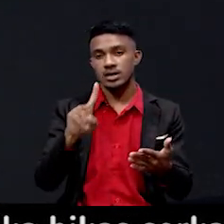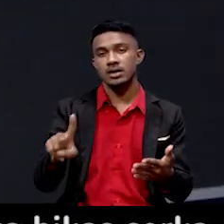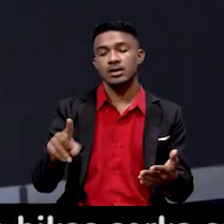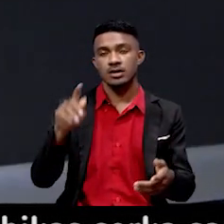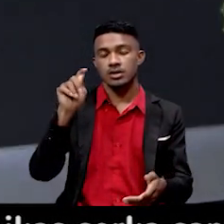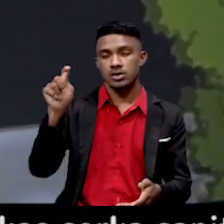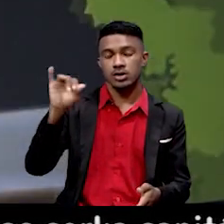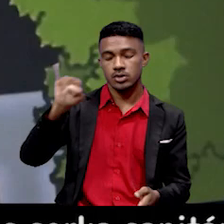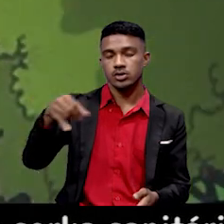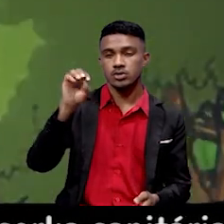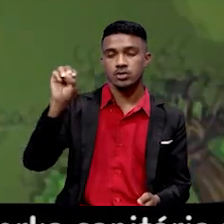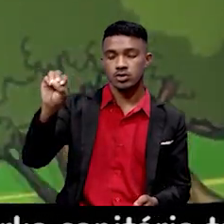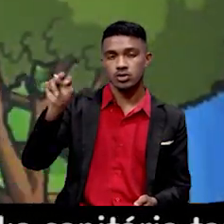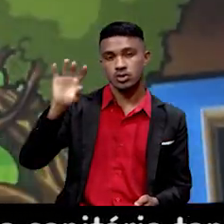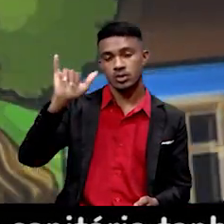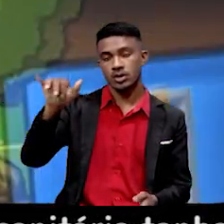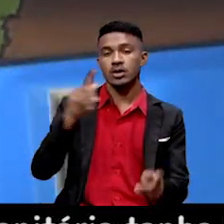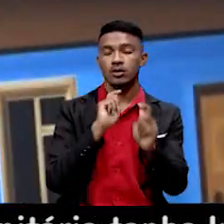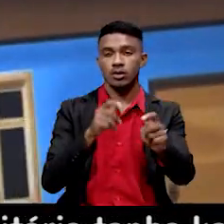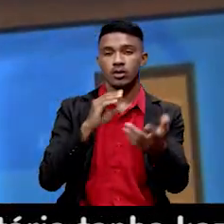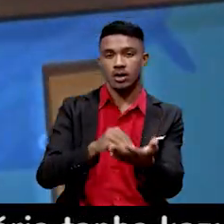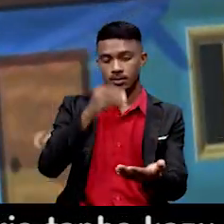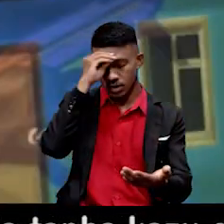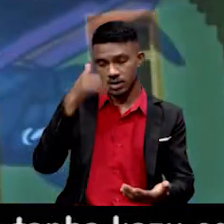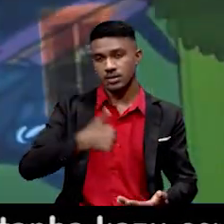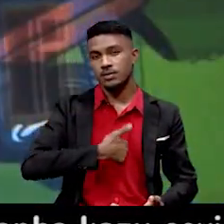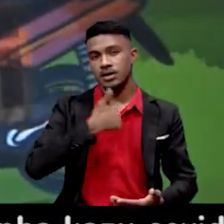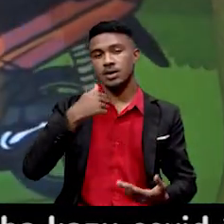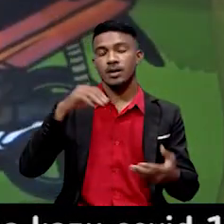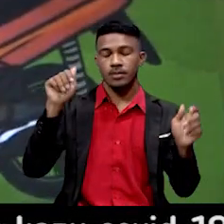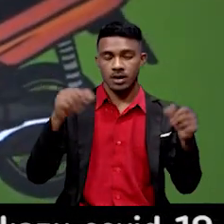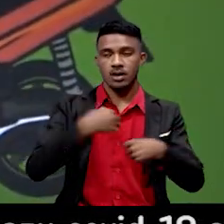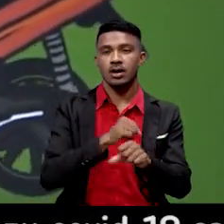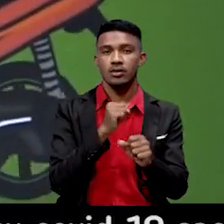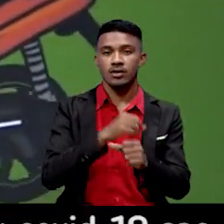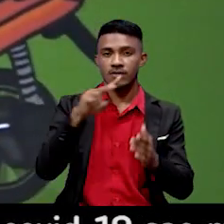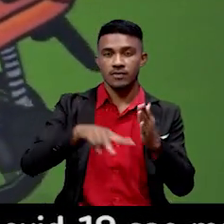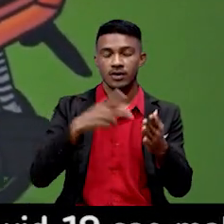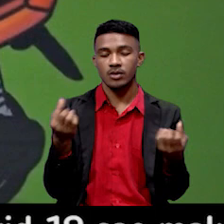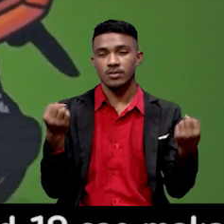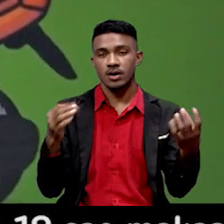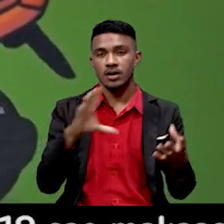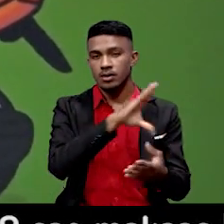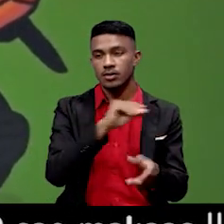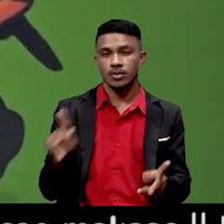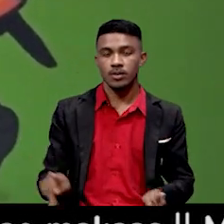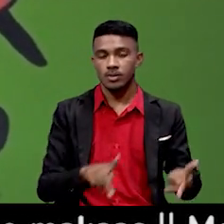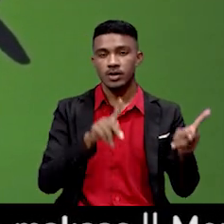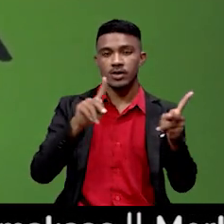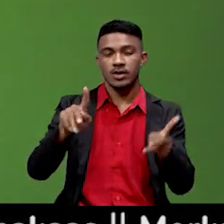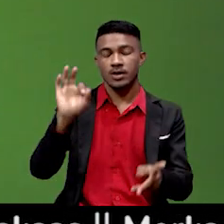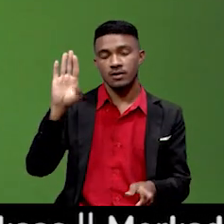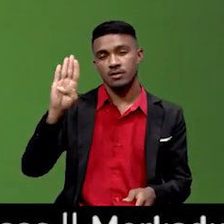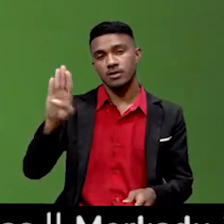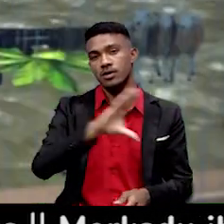Coco aprende mesak, no to agora ni produz ona animação boneca barak, no publica e ha media social no